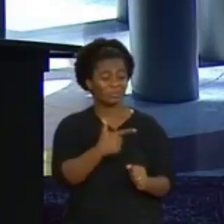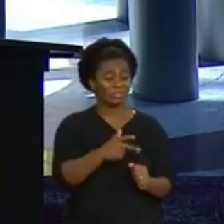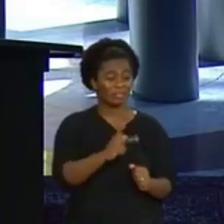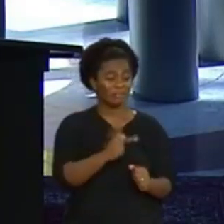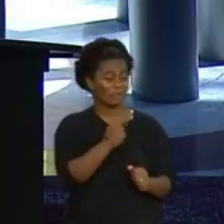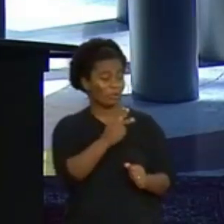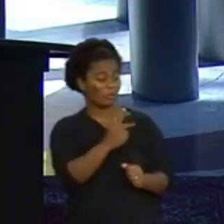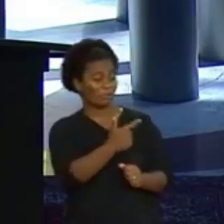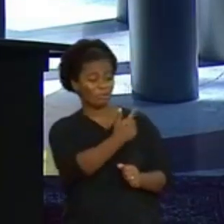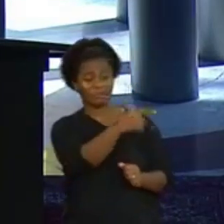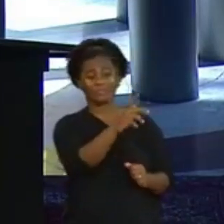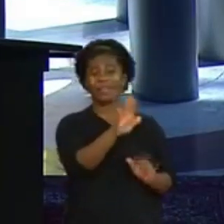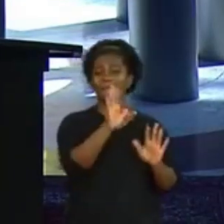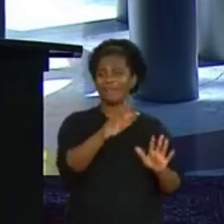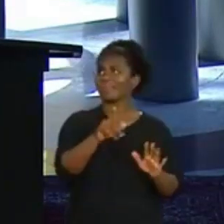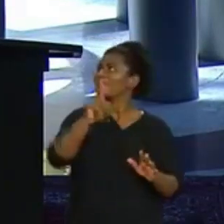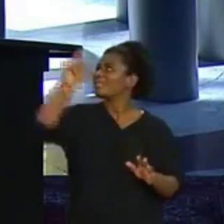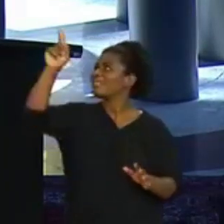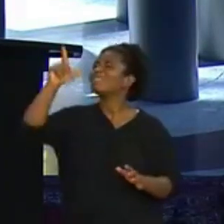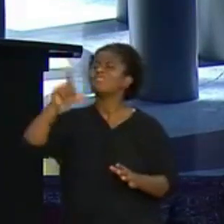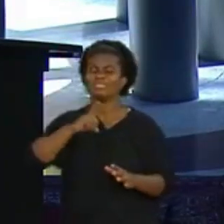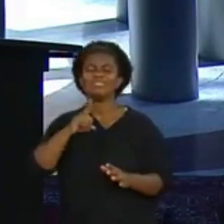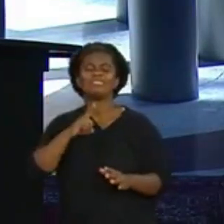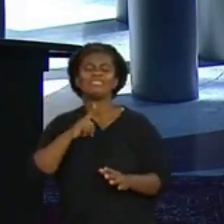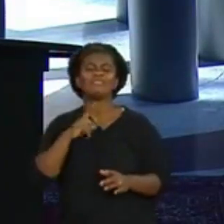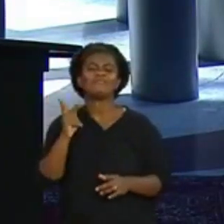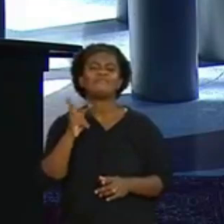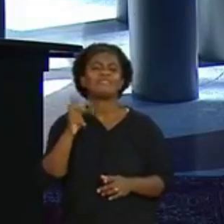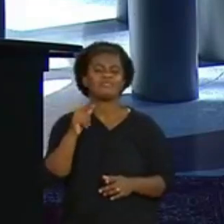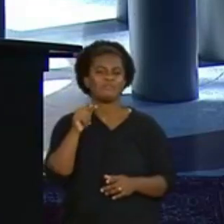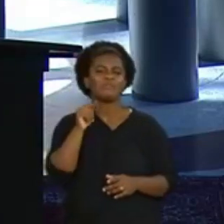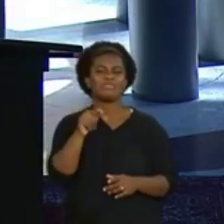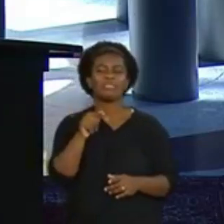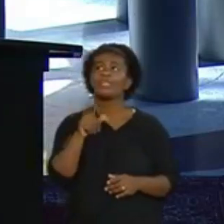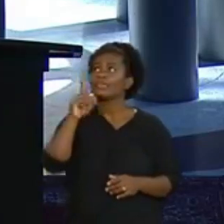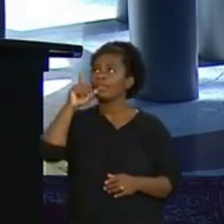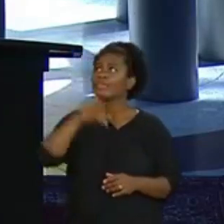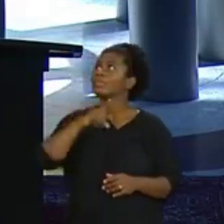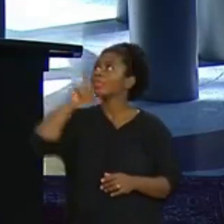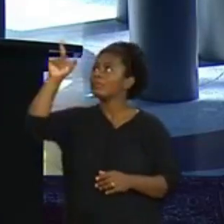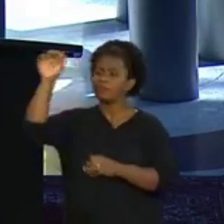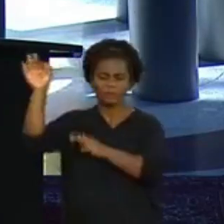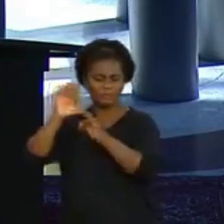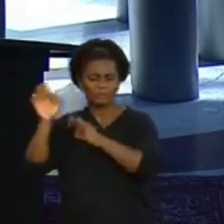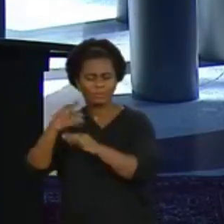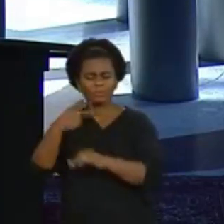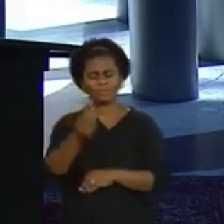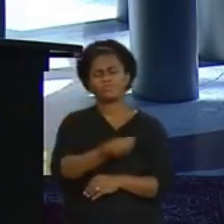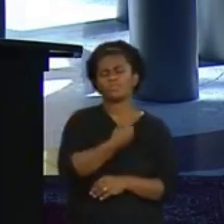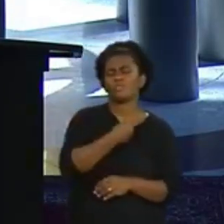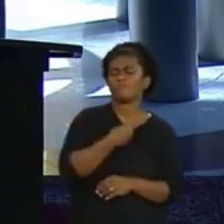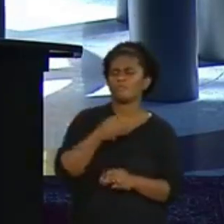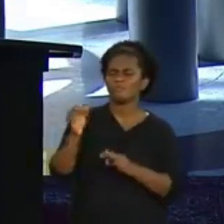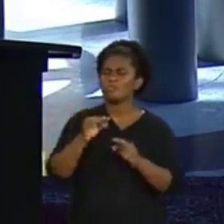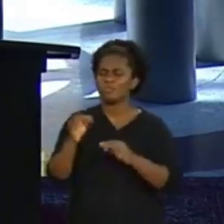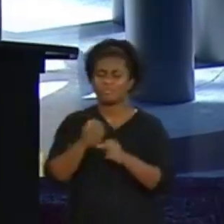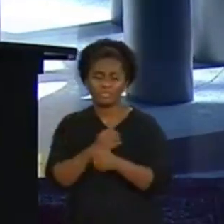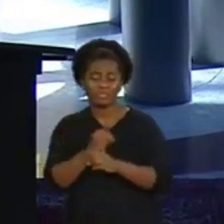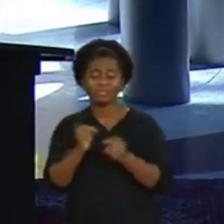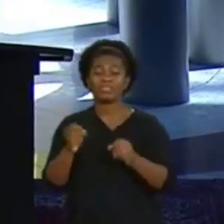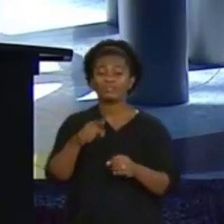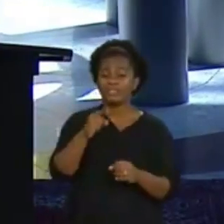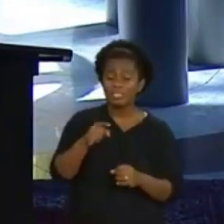gente, mas você tem valor para Deus, tem os planos dele na sua vida. Os planos são grandes, e quem viver